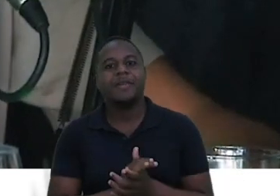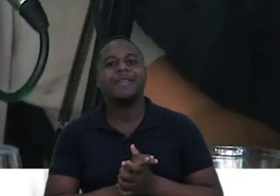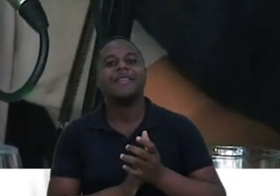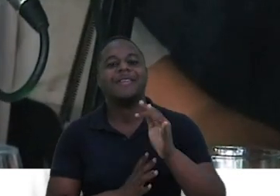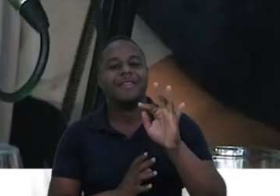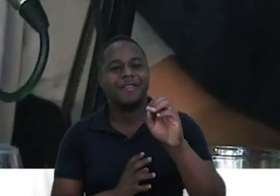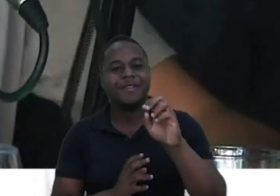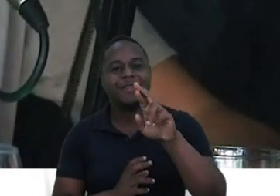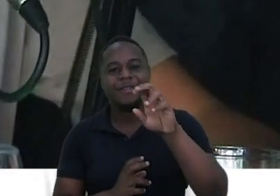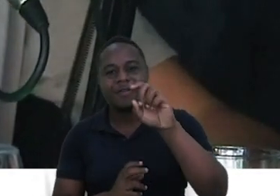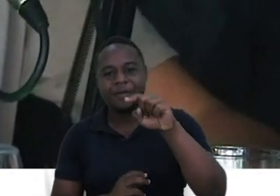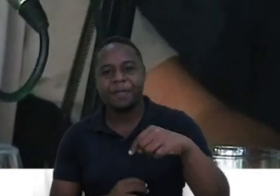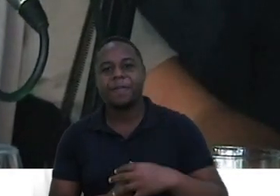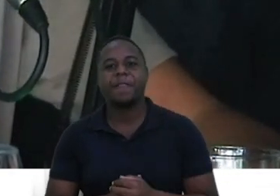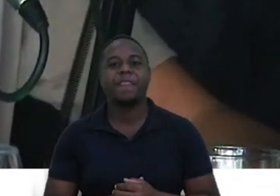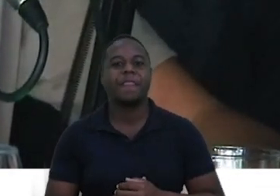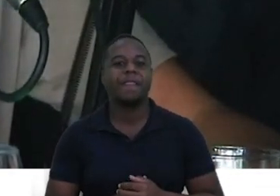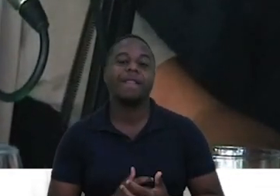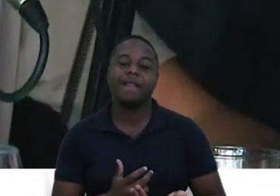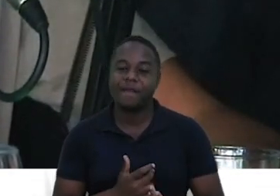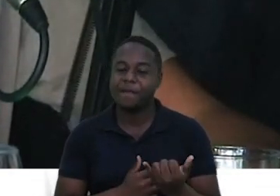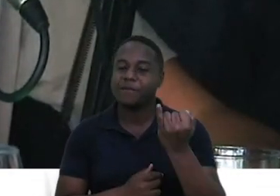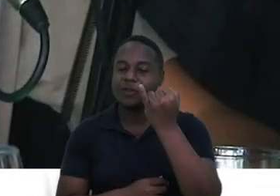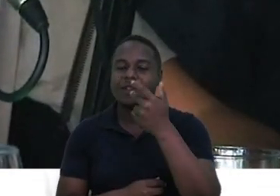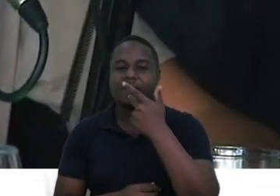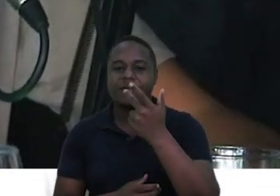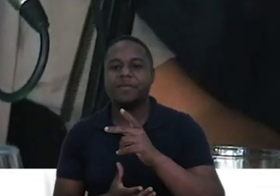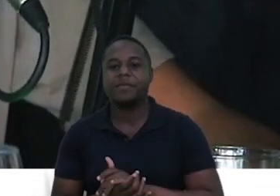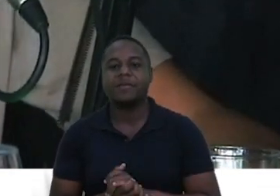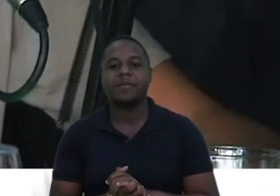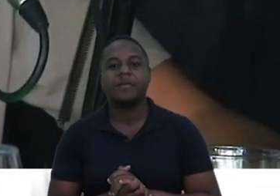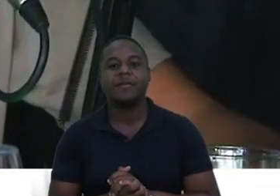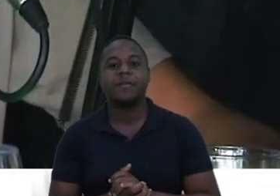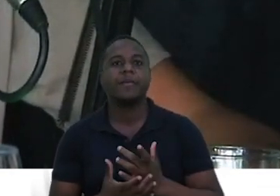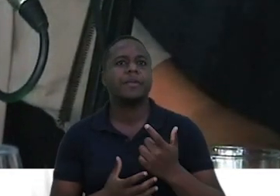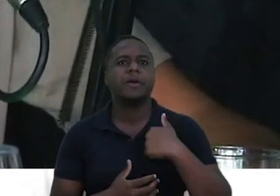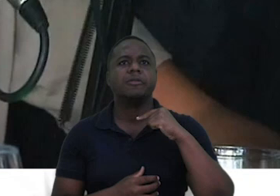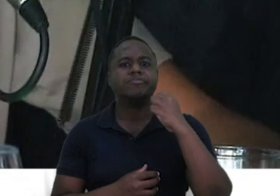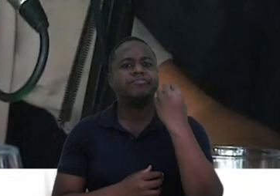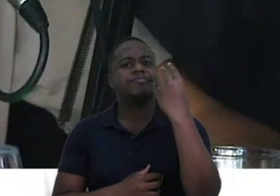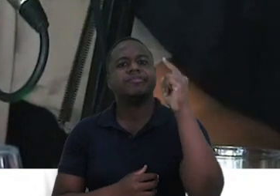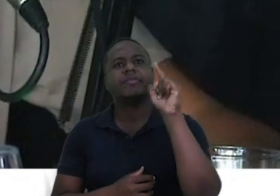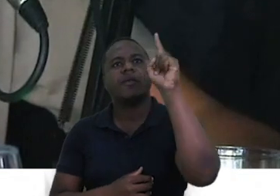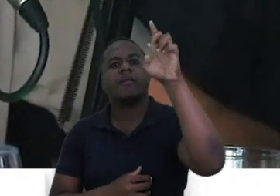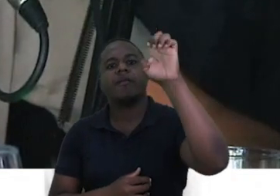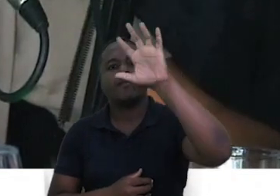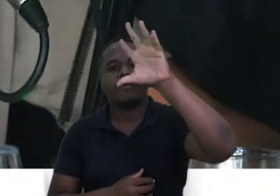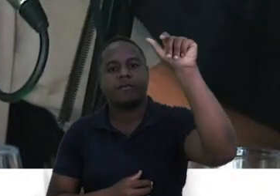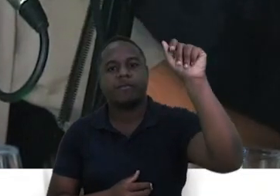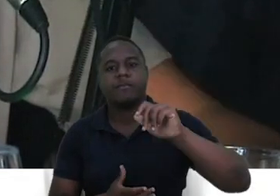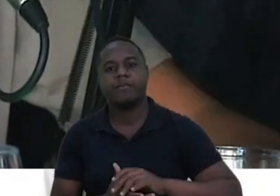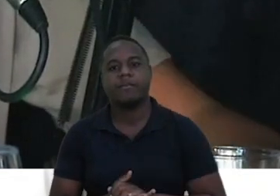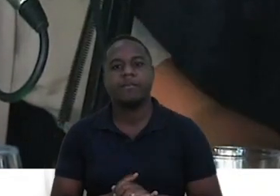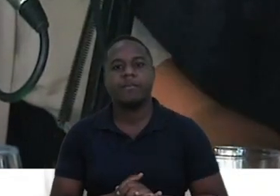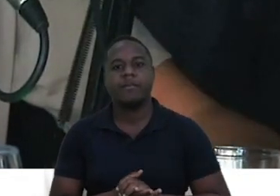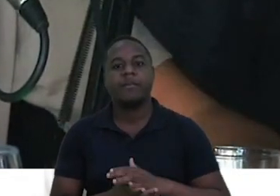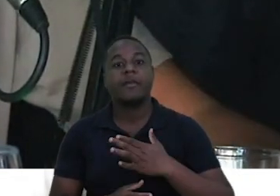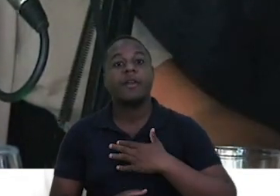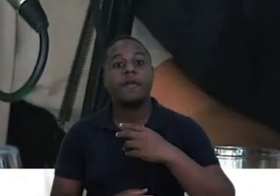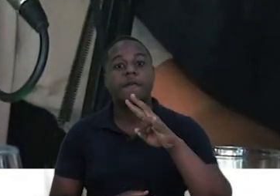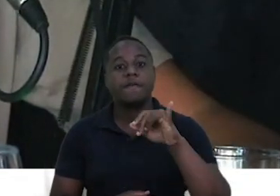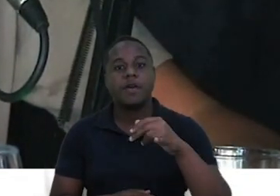forró. É muito importante falar isso. E aí, ok, tô lá na Europa. E aí eu acabei sendo